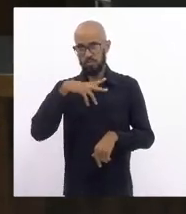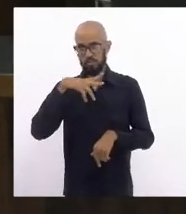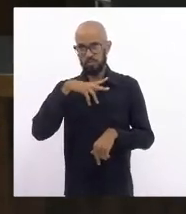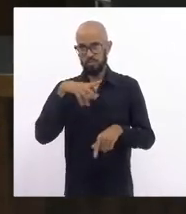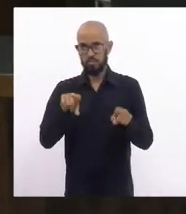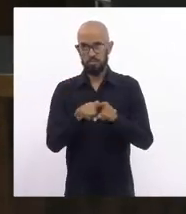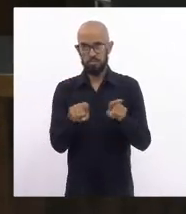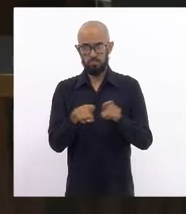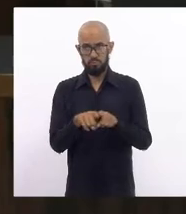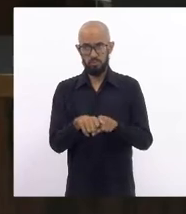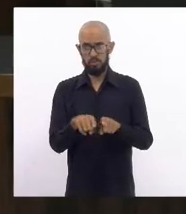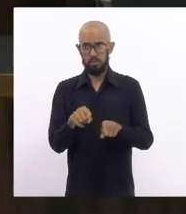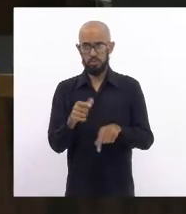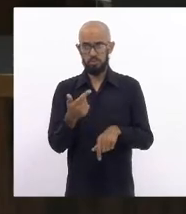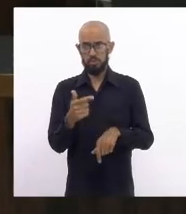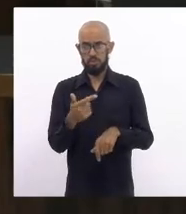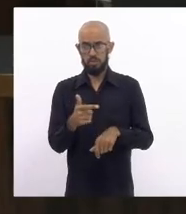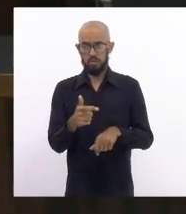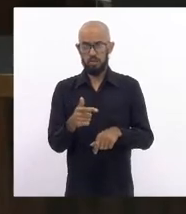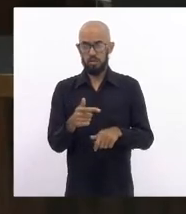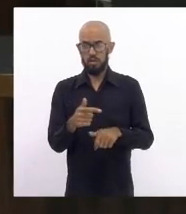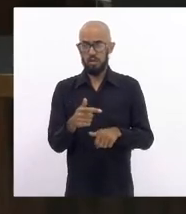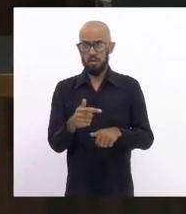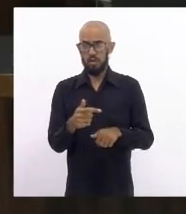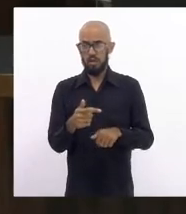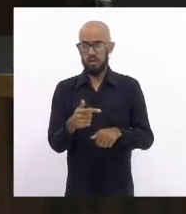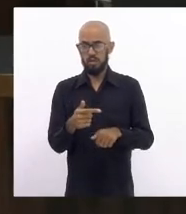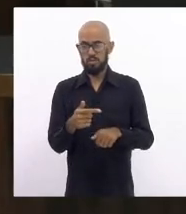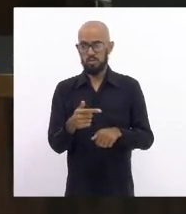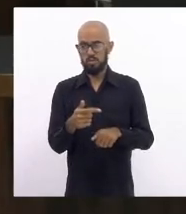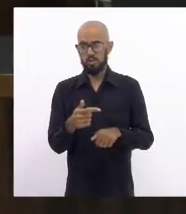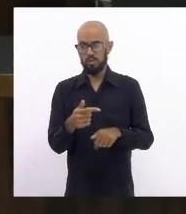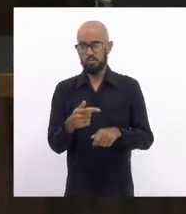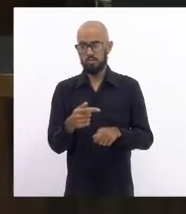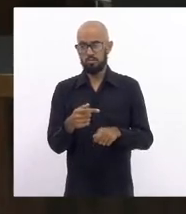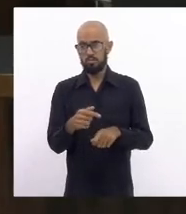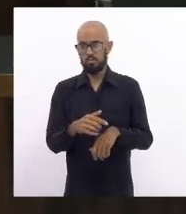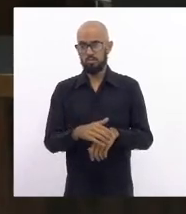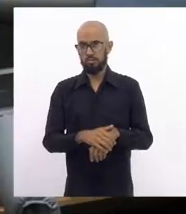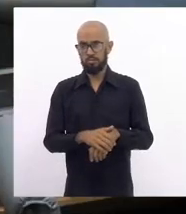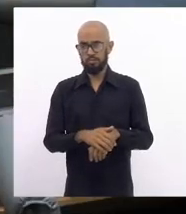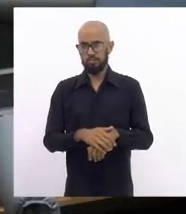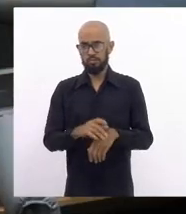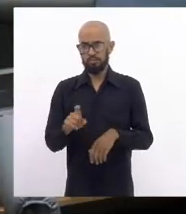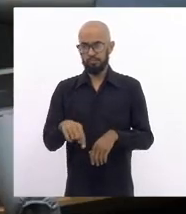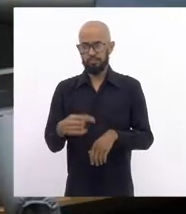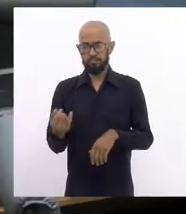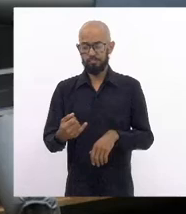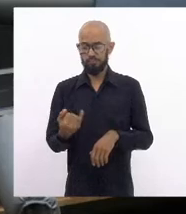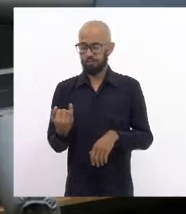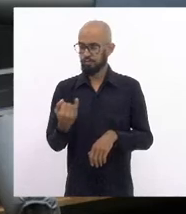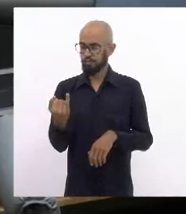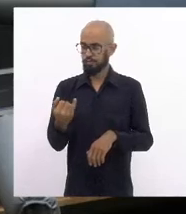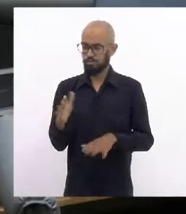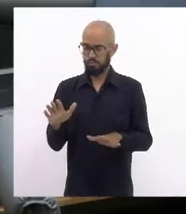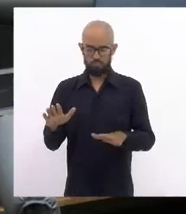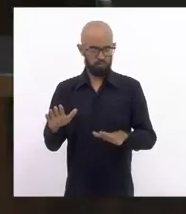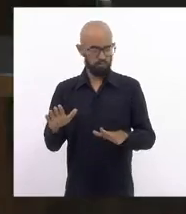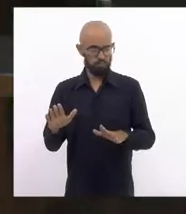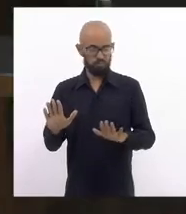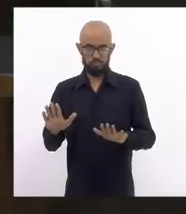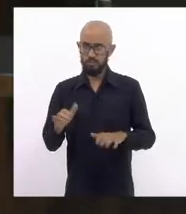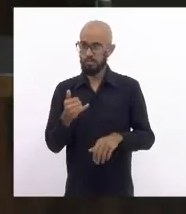custaria nada mais uma semana ou três dias ou voltar. É fundamental que nós possamos ouvir o INEPAC, presidente. Quinta-feira, sei, mas isso já